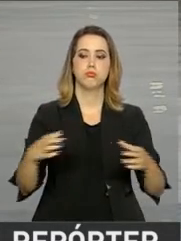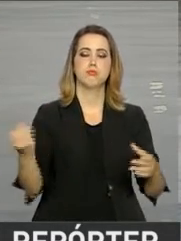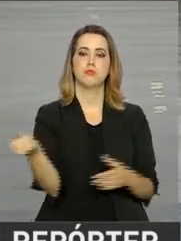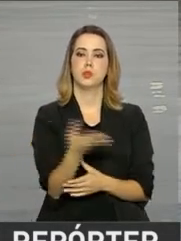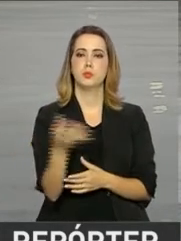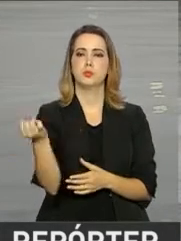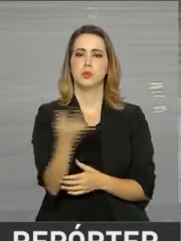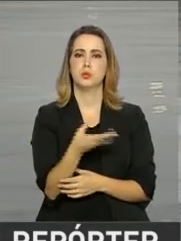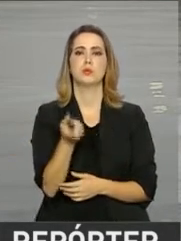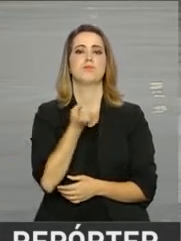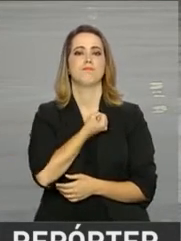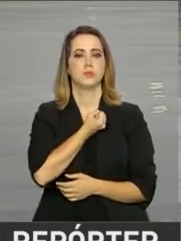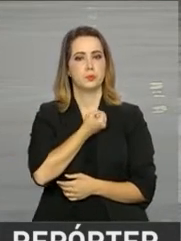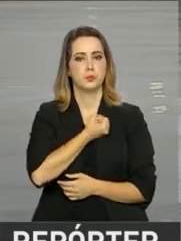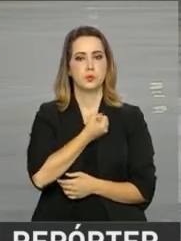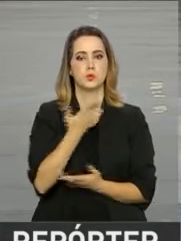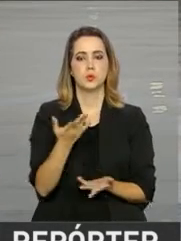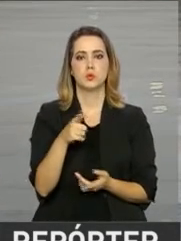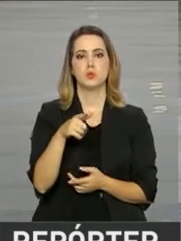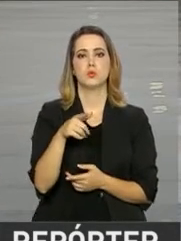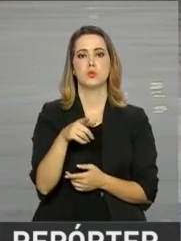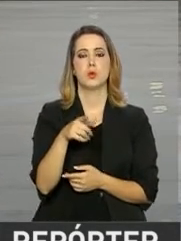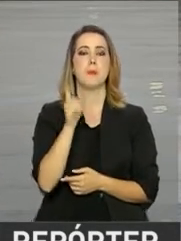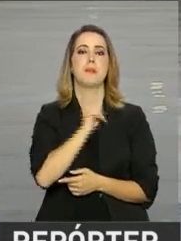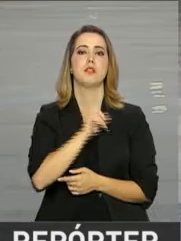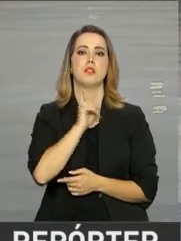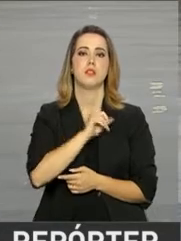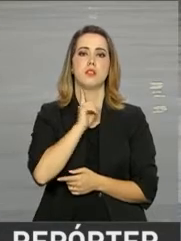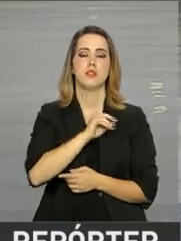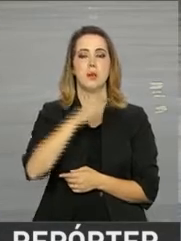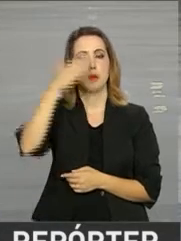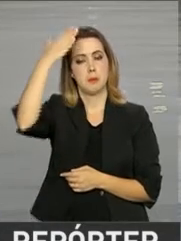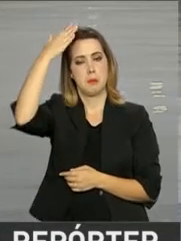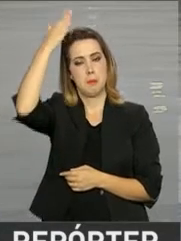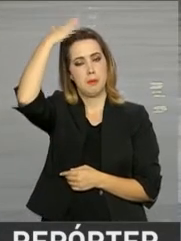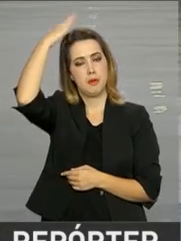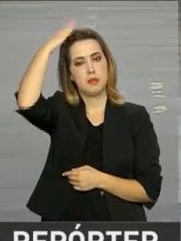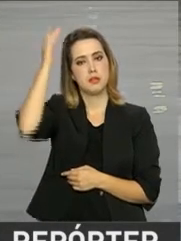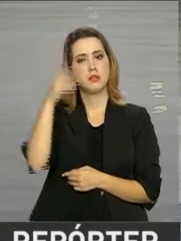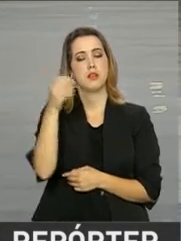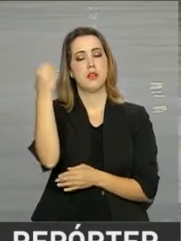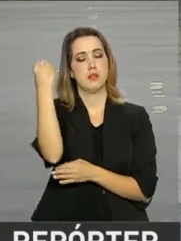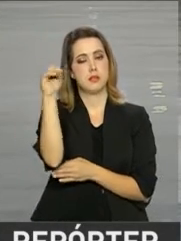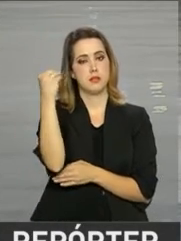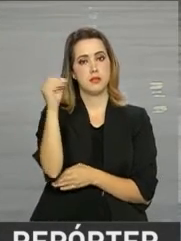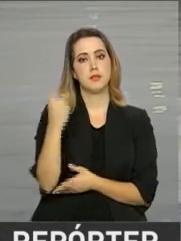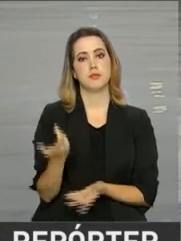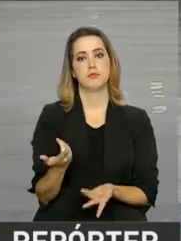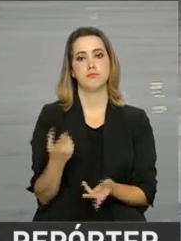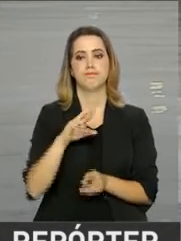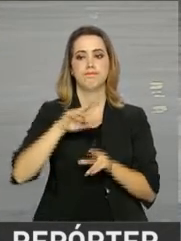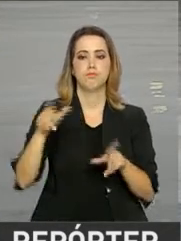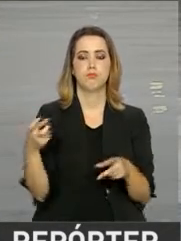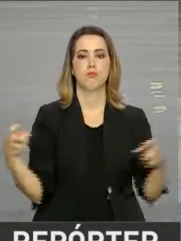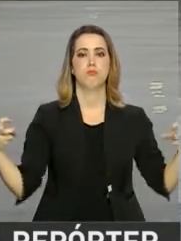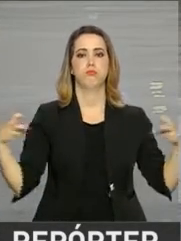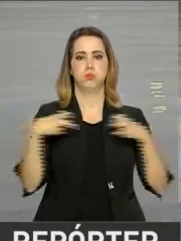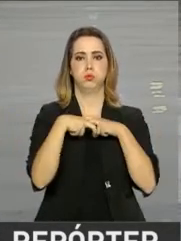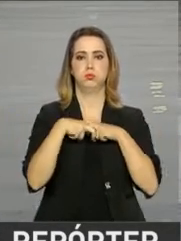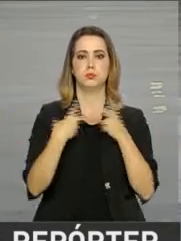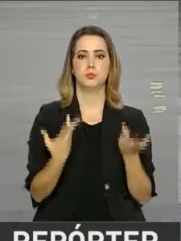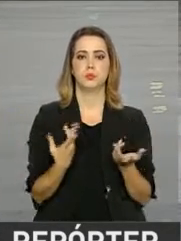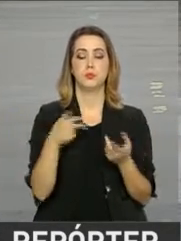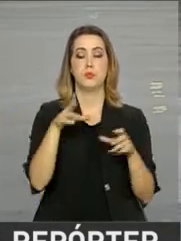graves nesta ordem são minas gerais paraná e santa catarina durante a operação